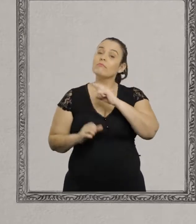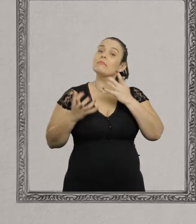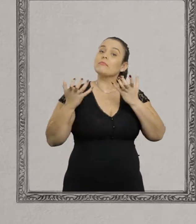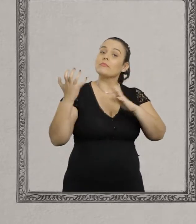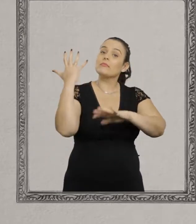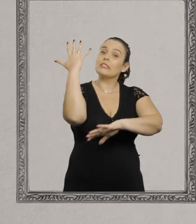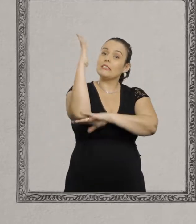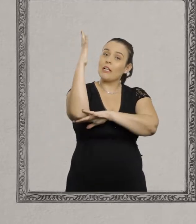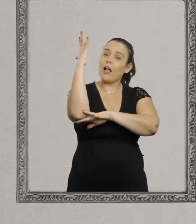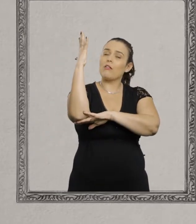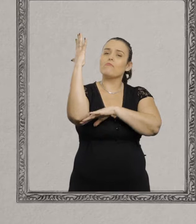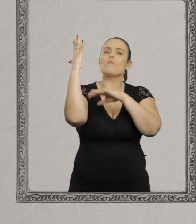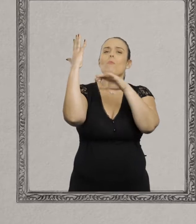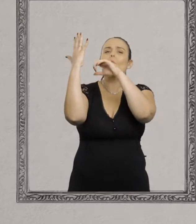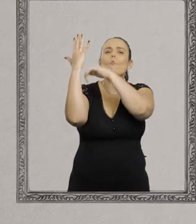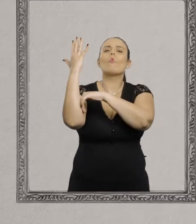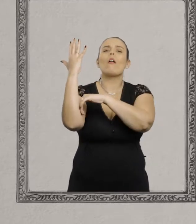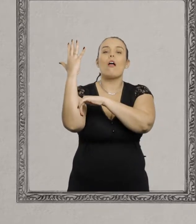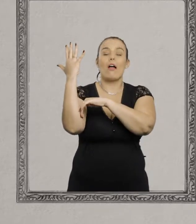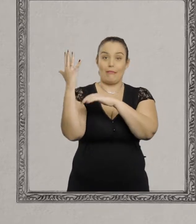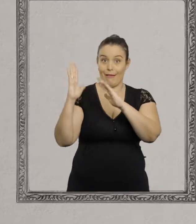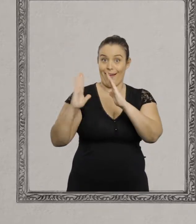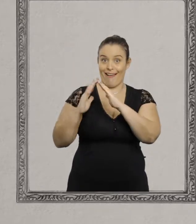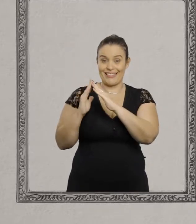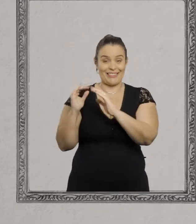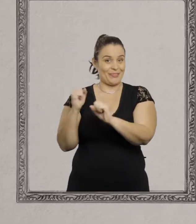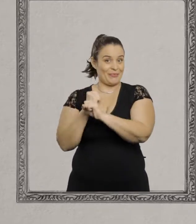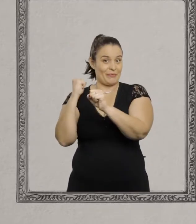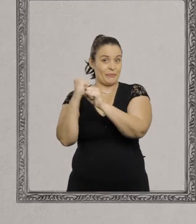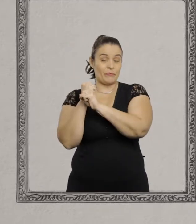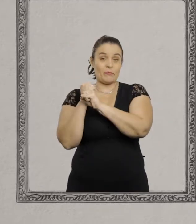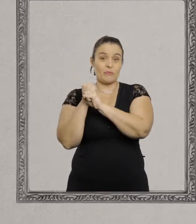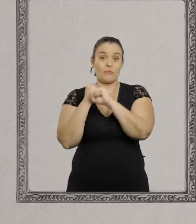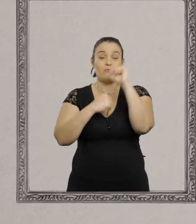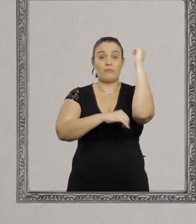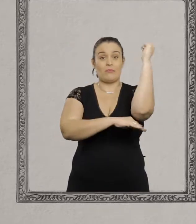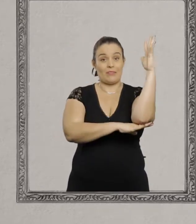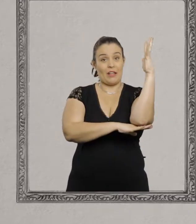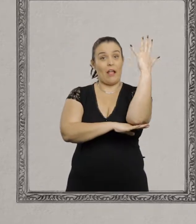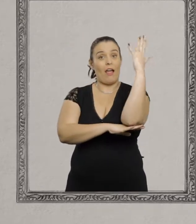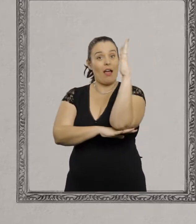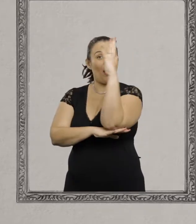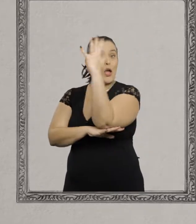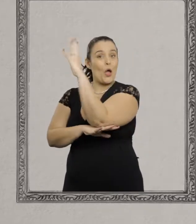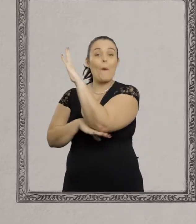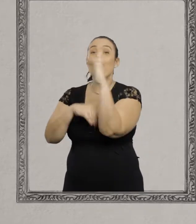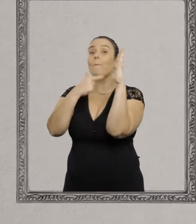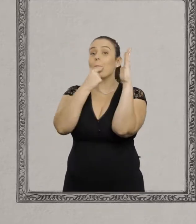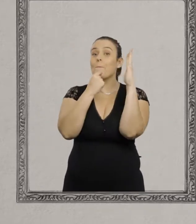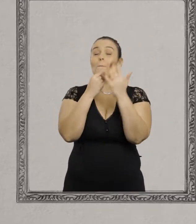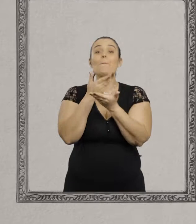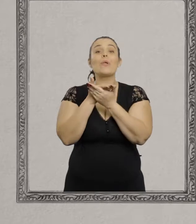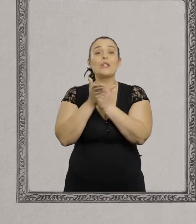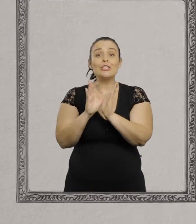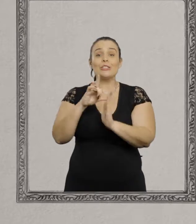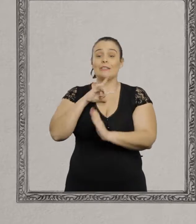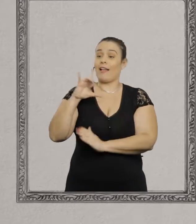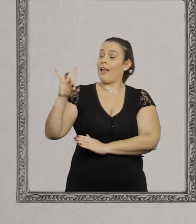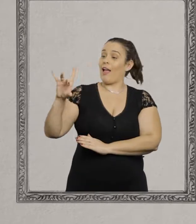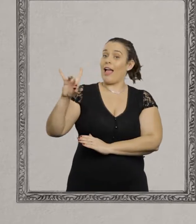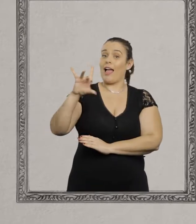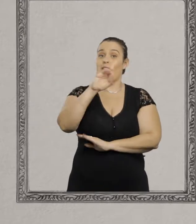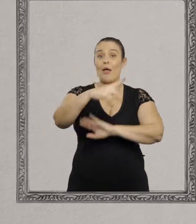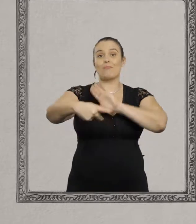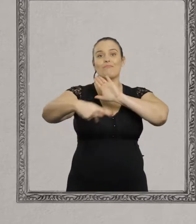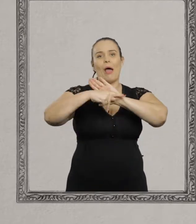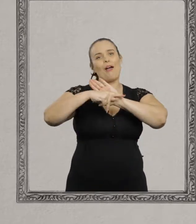fazer casas para eles. Cada menino perdido tinha uma árvore que cabia certinho. Assim ficava fácil de